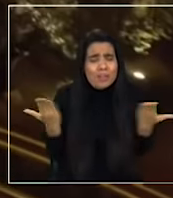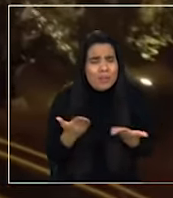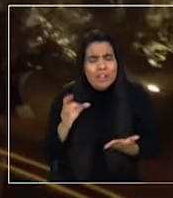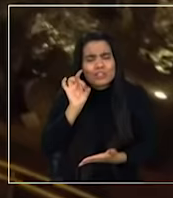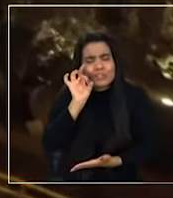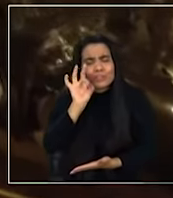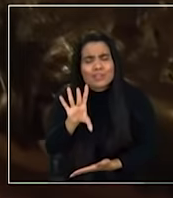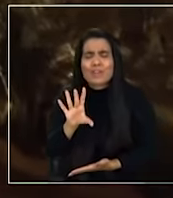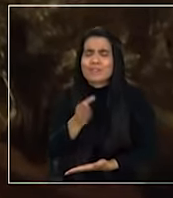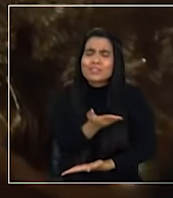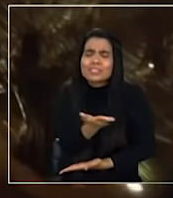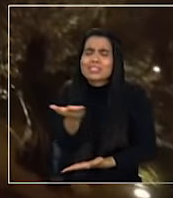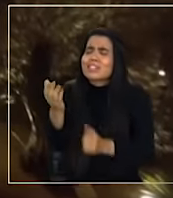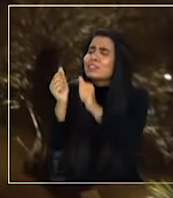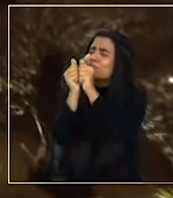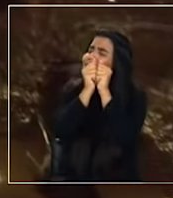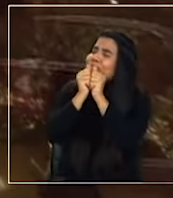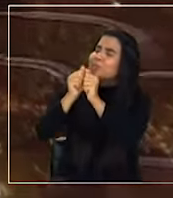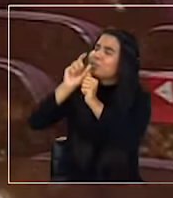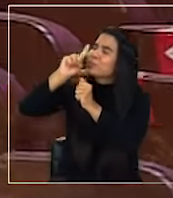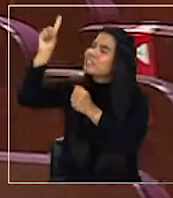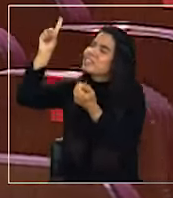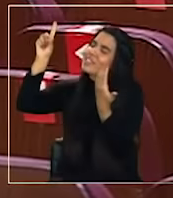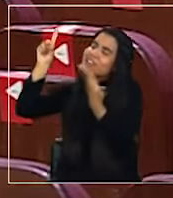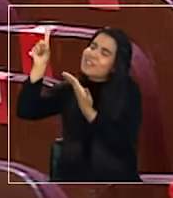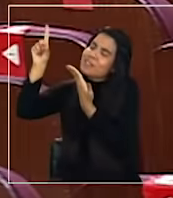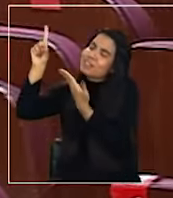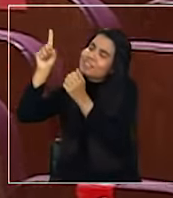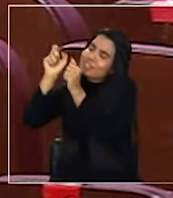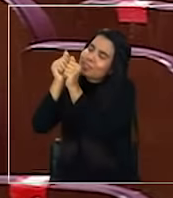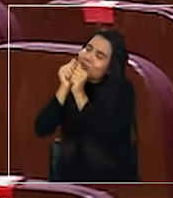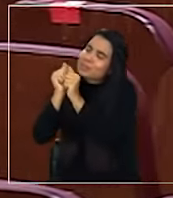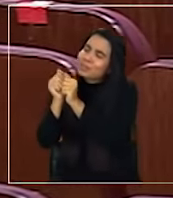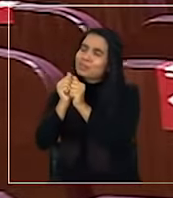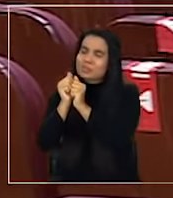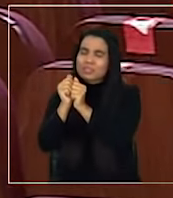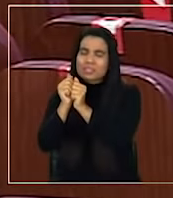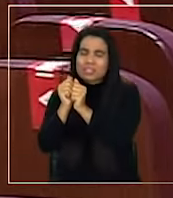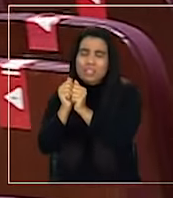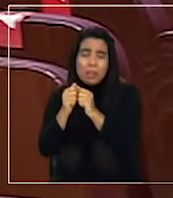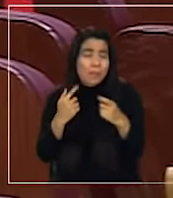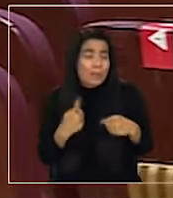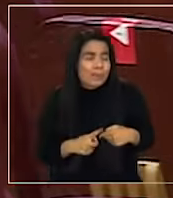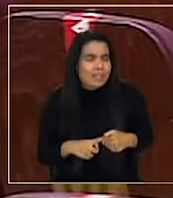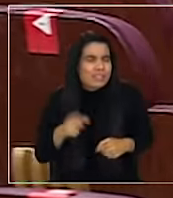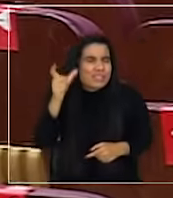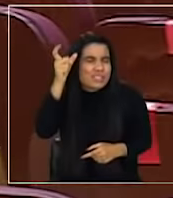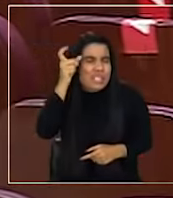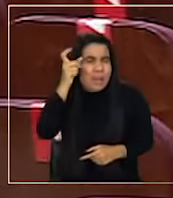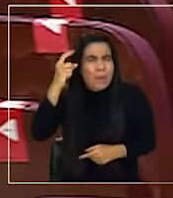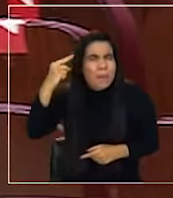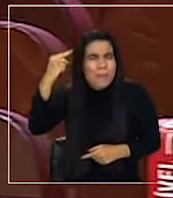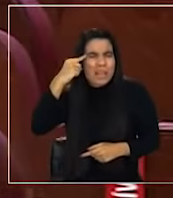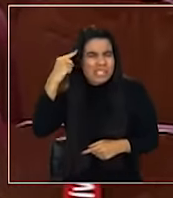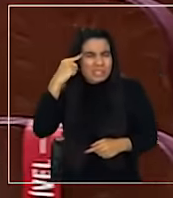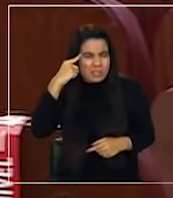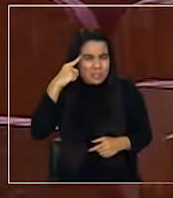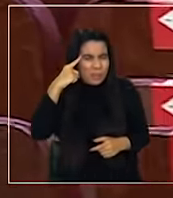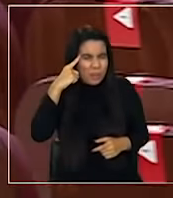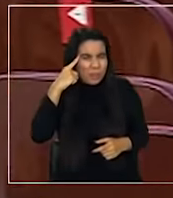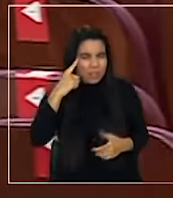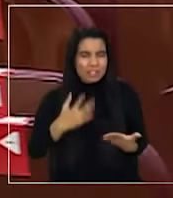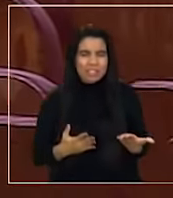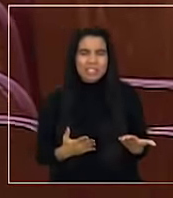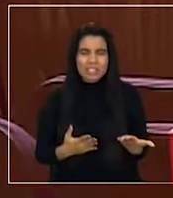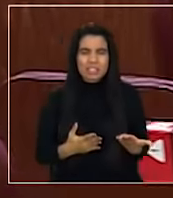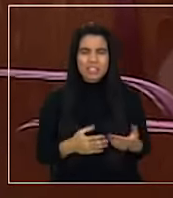Deus, esse é o seu momento com Deus. O diabo pensou que iria impedir o trabalho